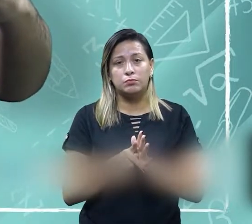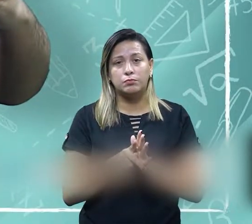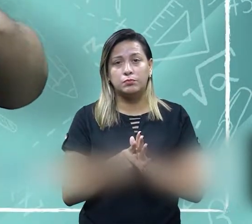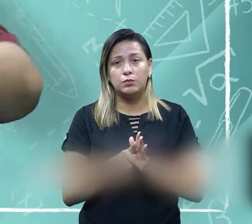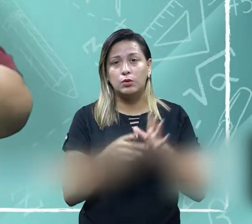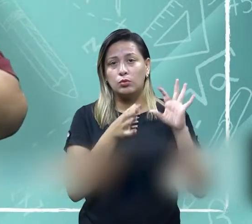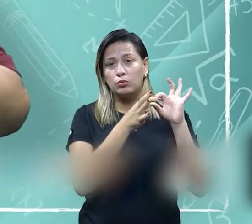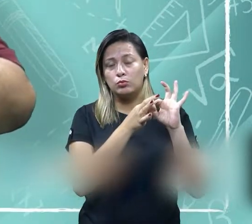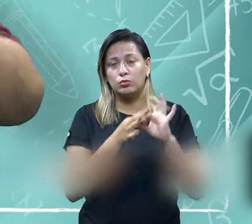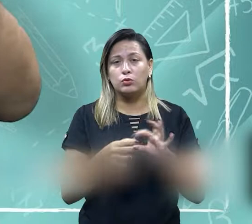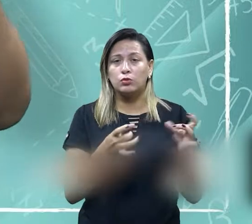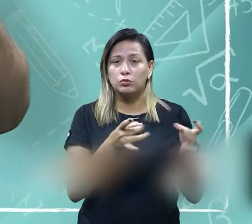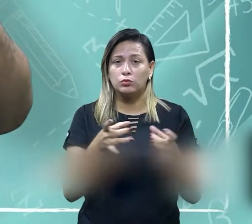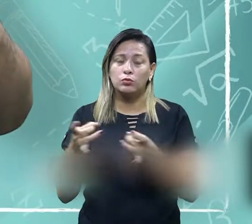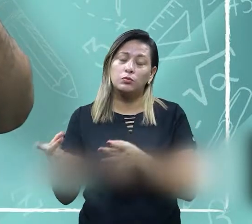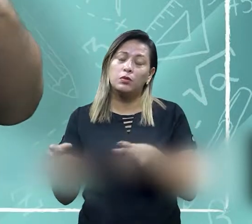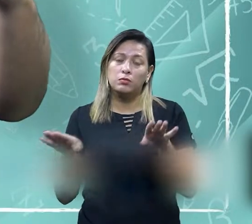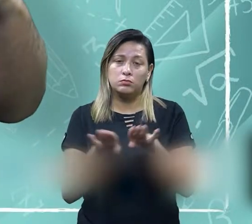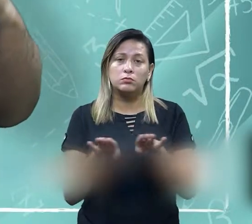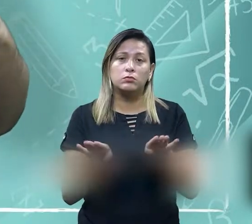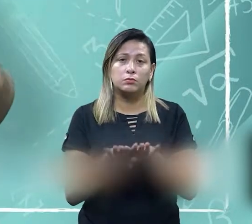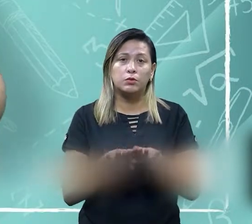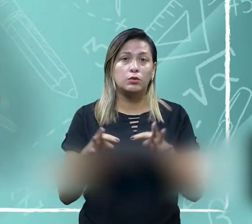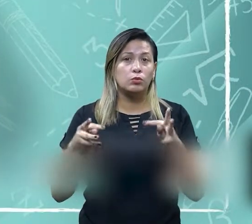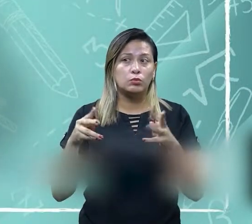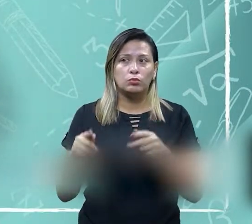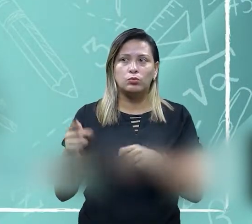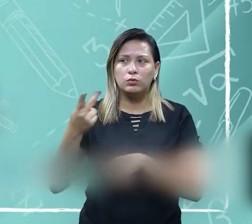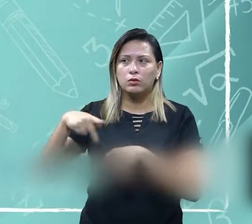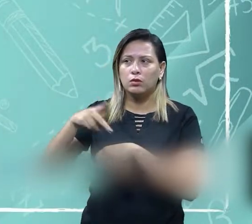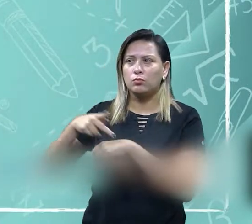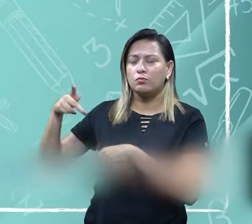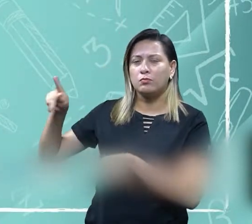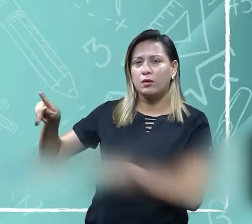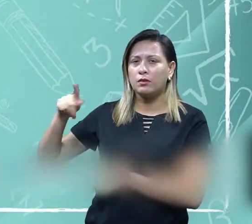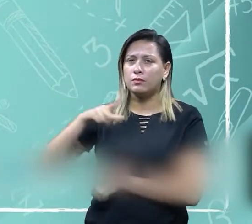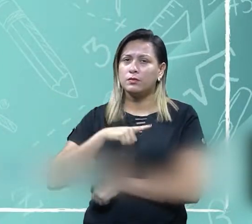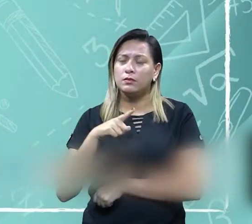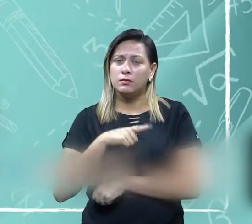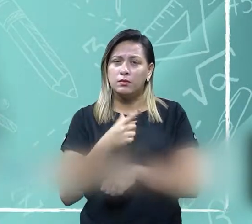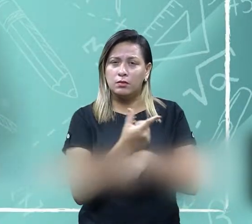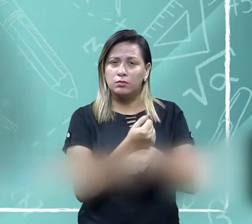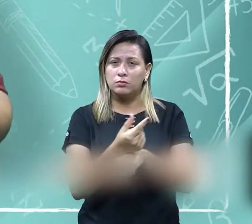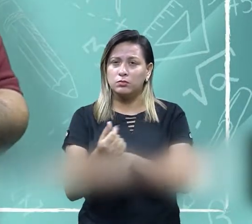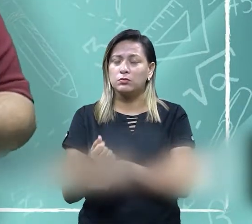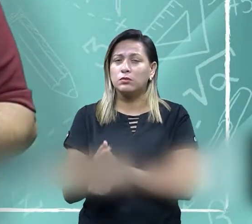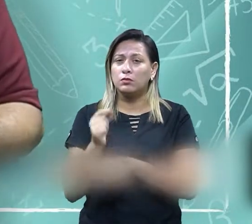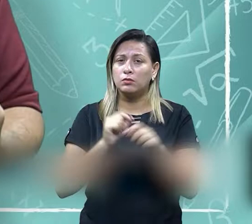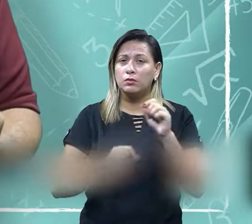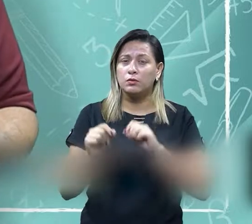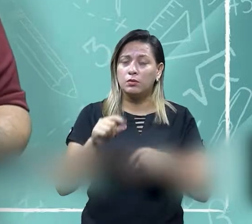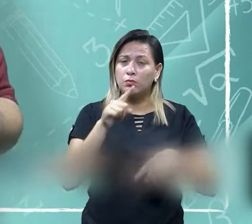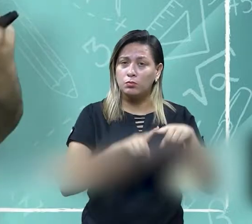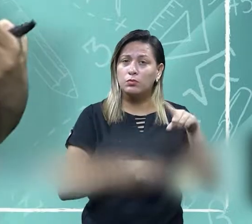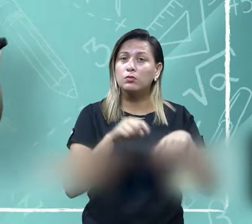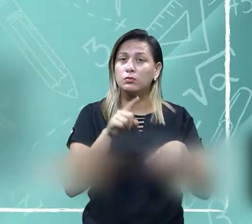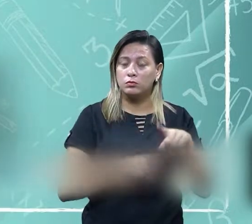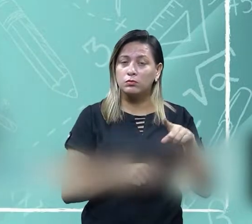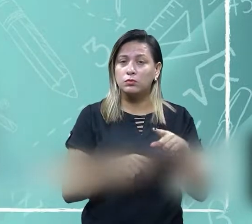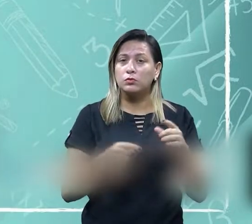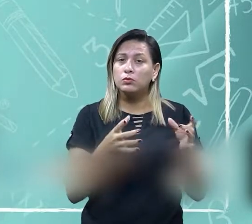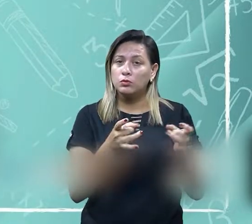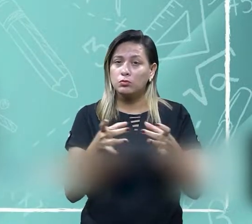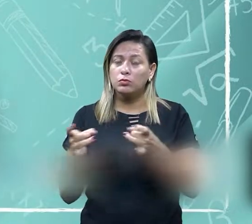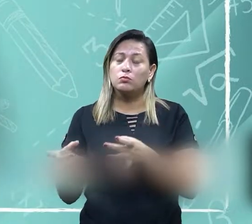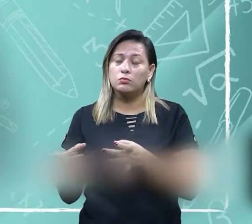a um outro país envolvendo dinheiro, nós tratamos isso como um produto e um comércio exterior.